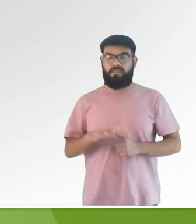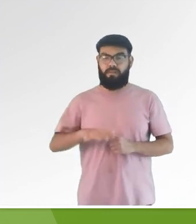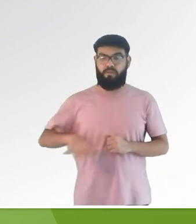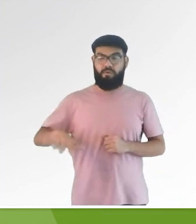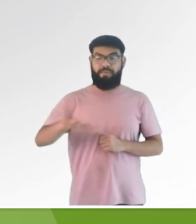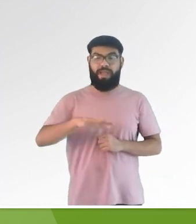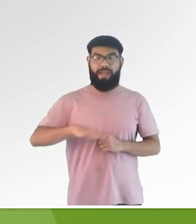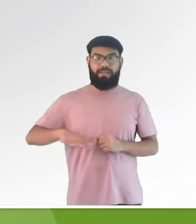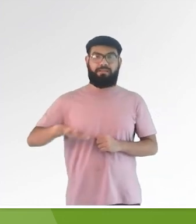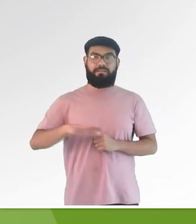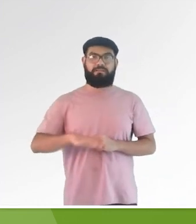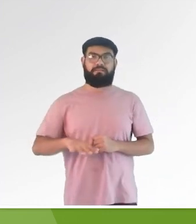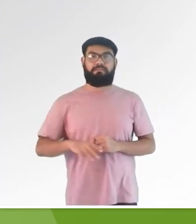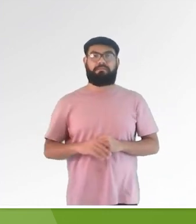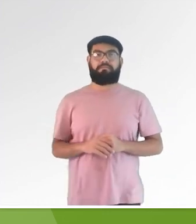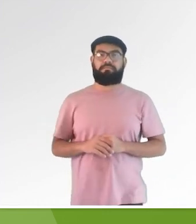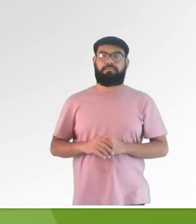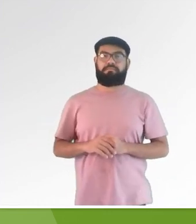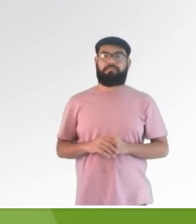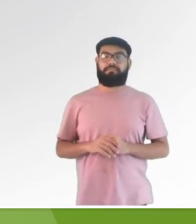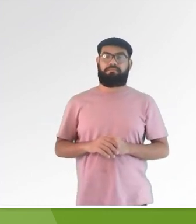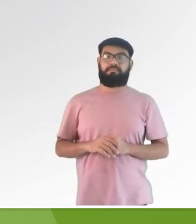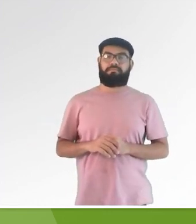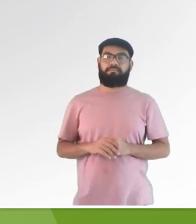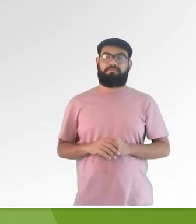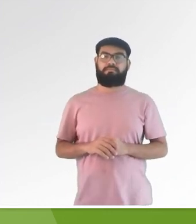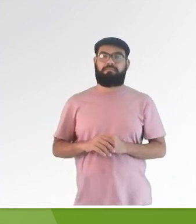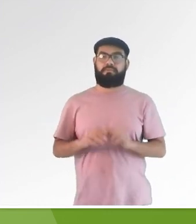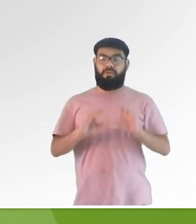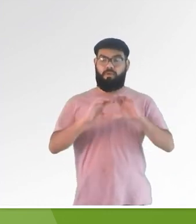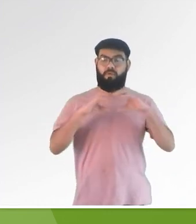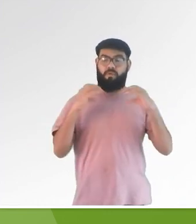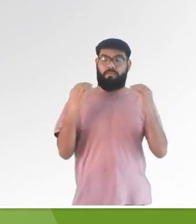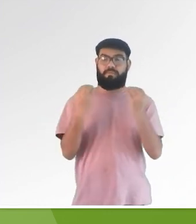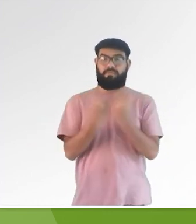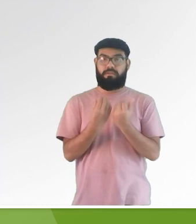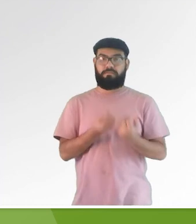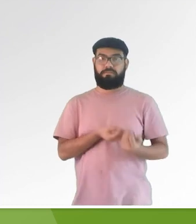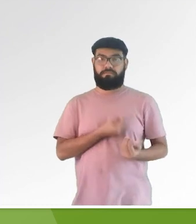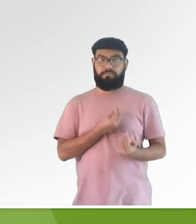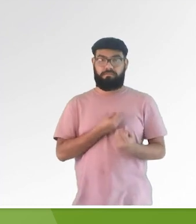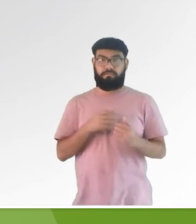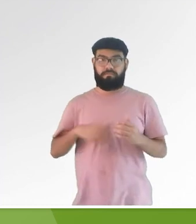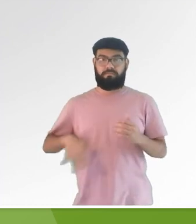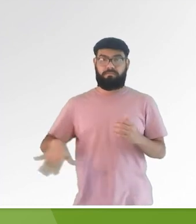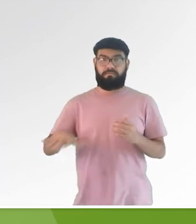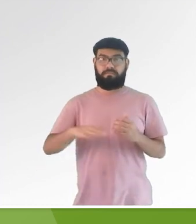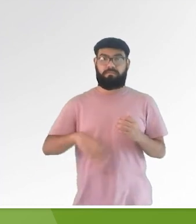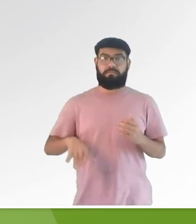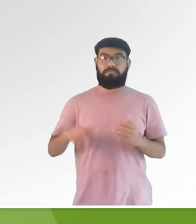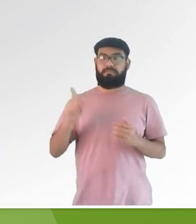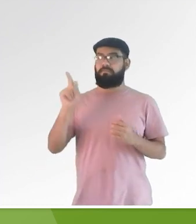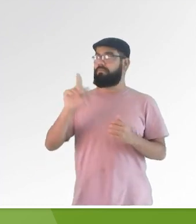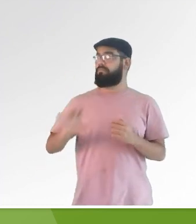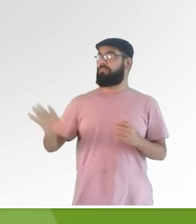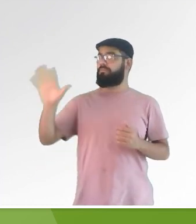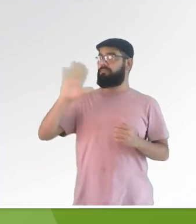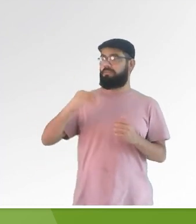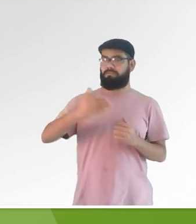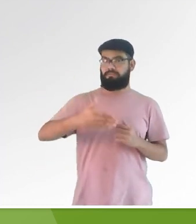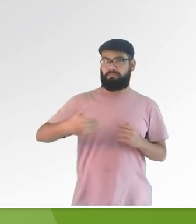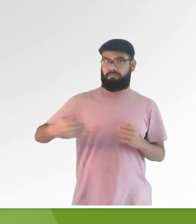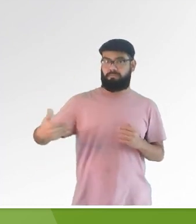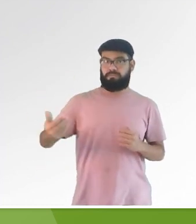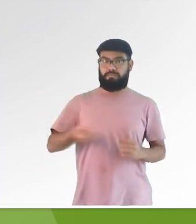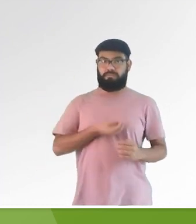na qual determinada comunidade vive. E aí, no caso, né, tem uma imagem aí de um peixinho que está vivendo num